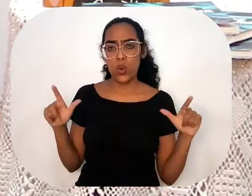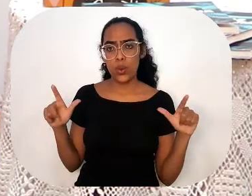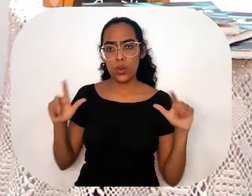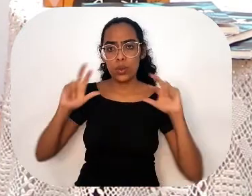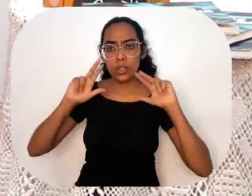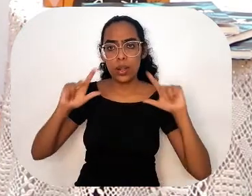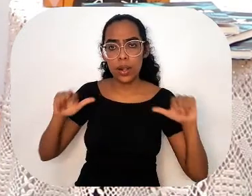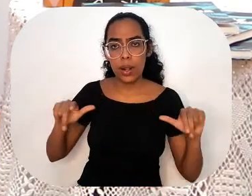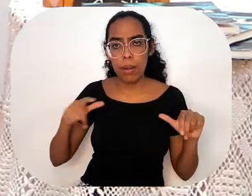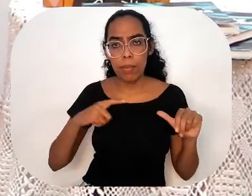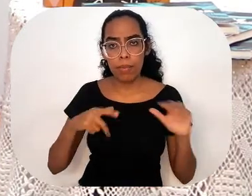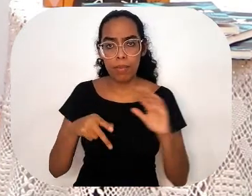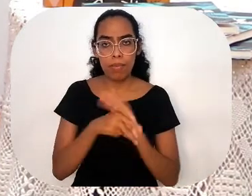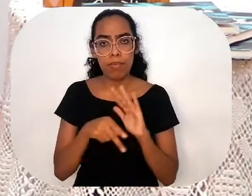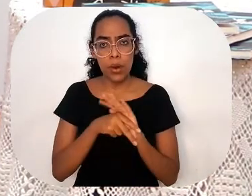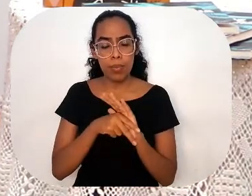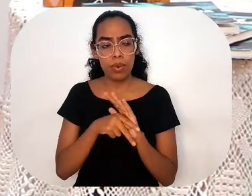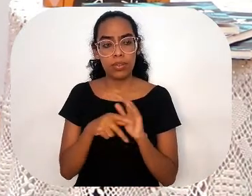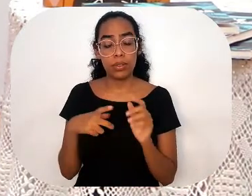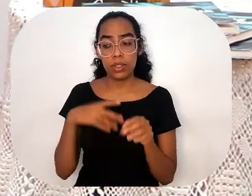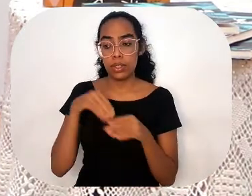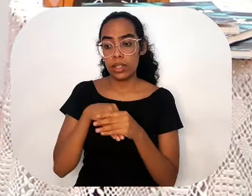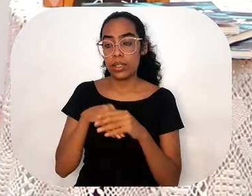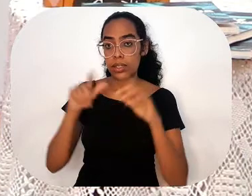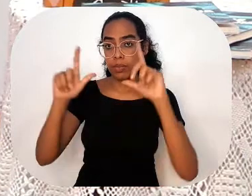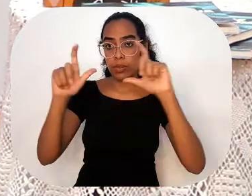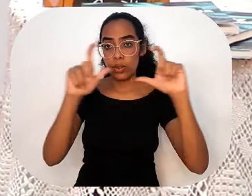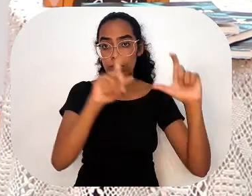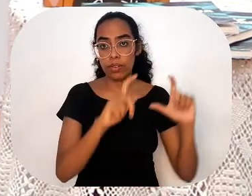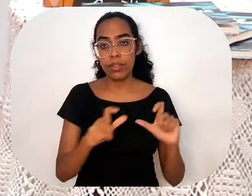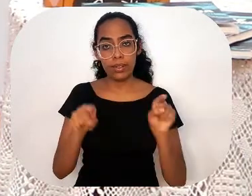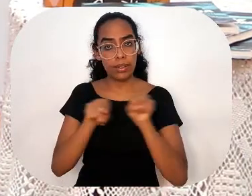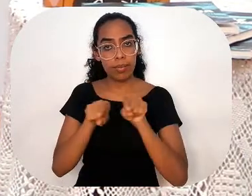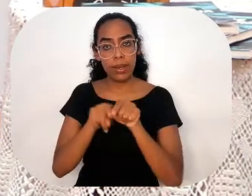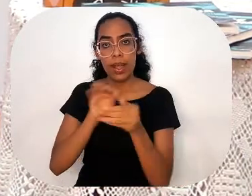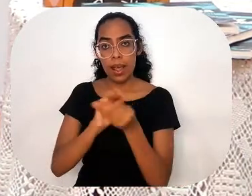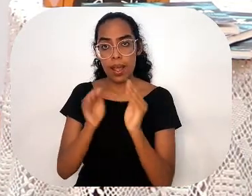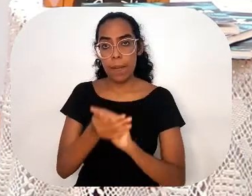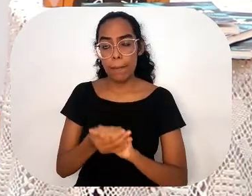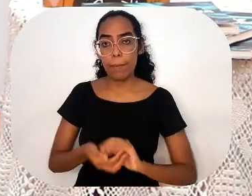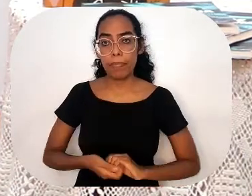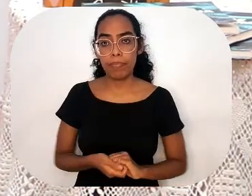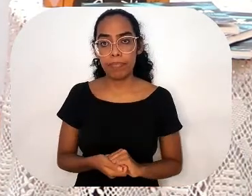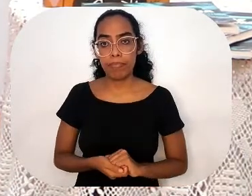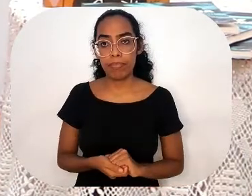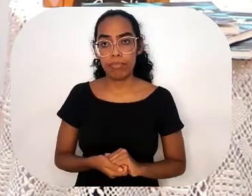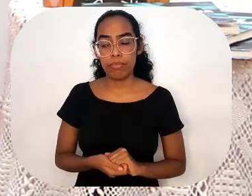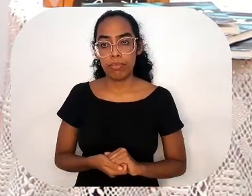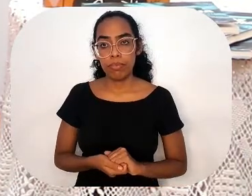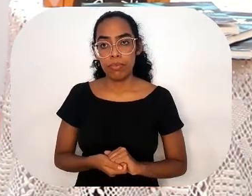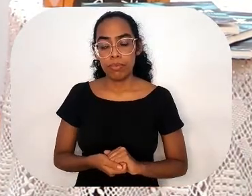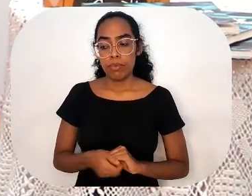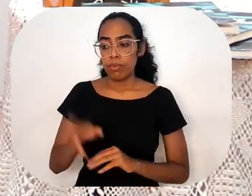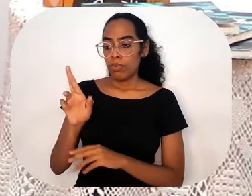falar outras Artes outras maneiras de pensar a arte né própria fotografia não deixa de ser uma arte também